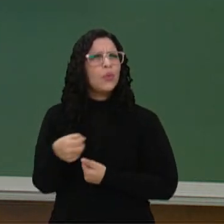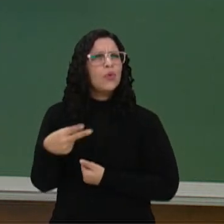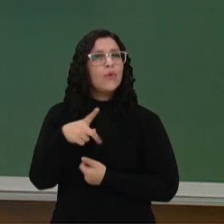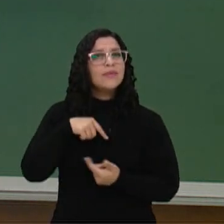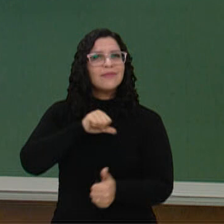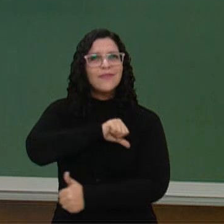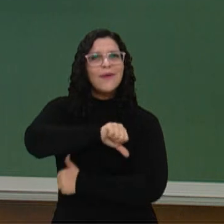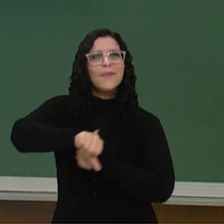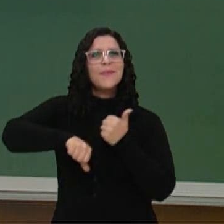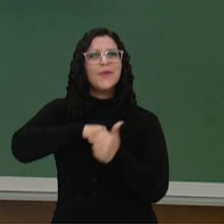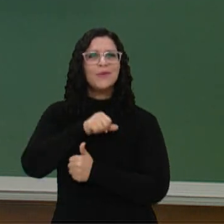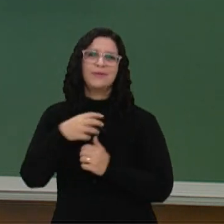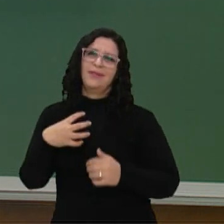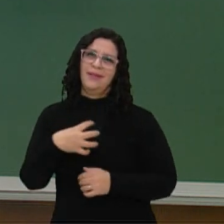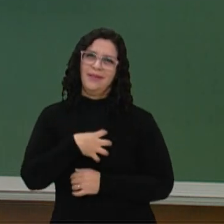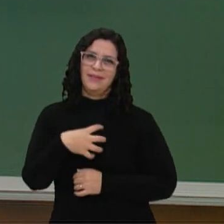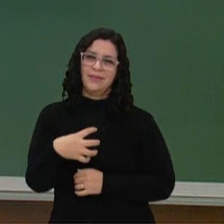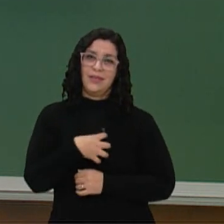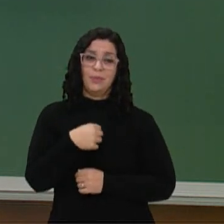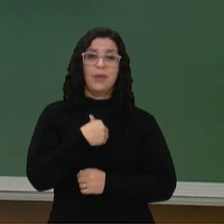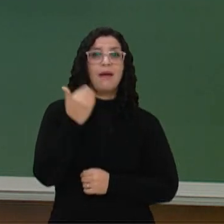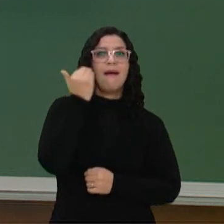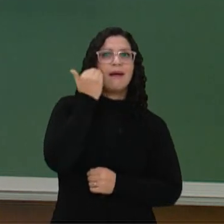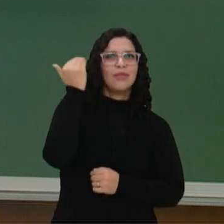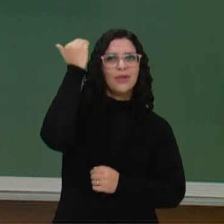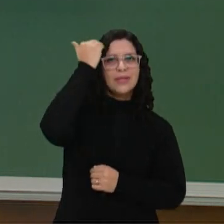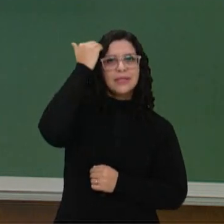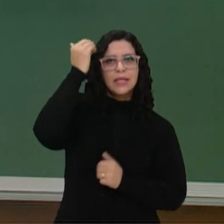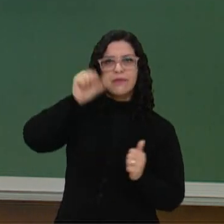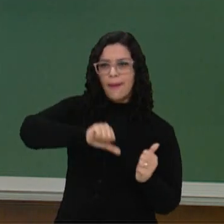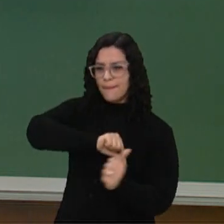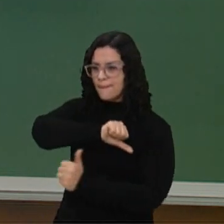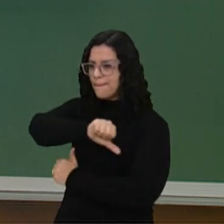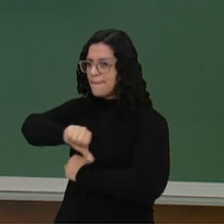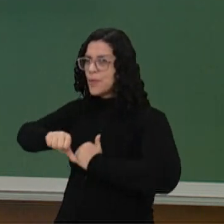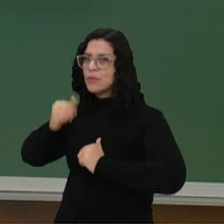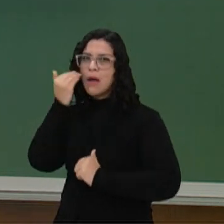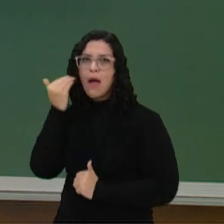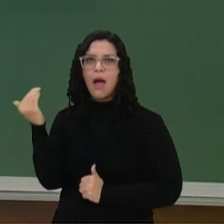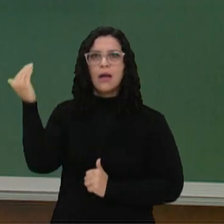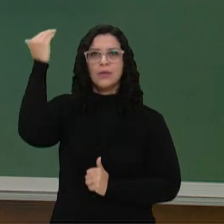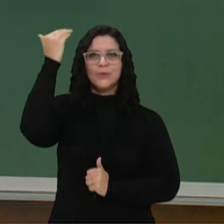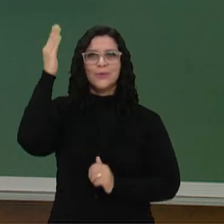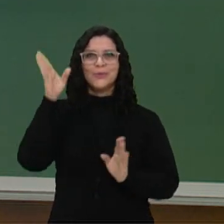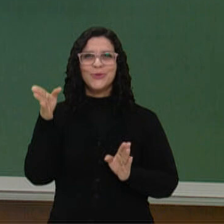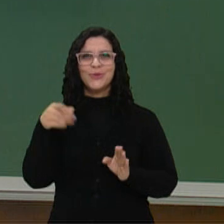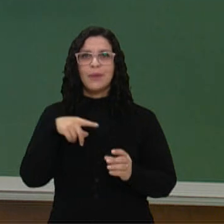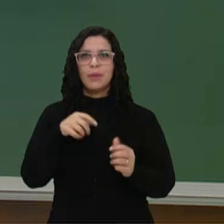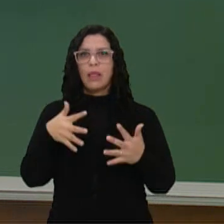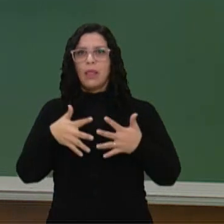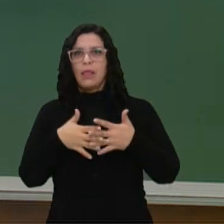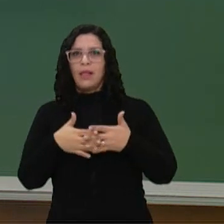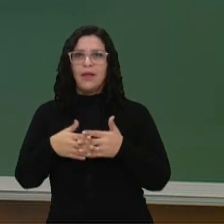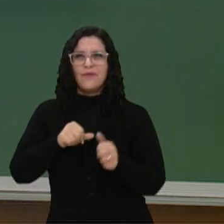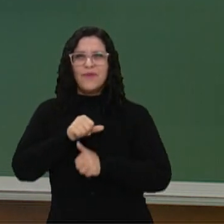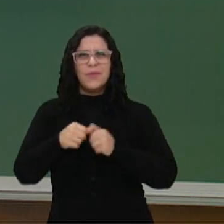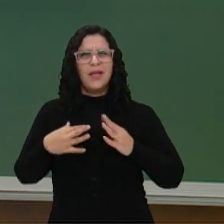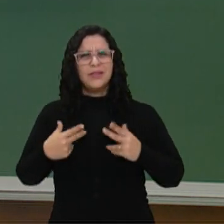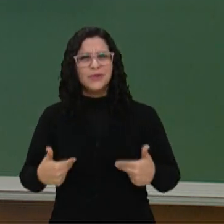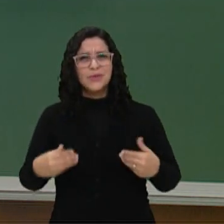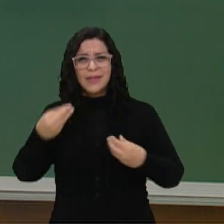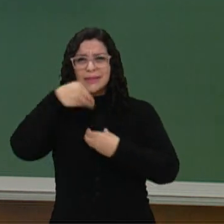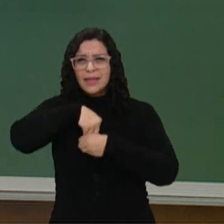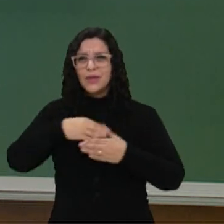a transição, né, da adolescência para a idade adulta, esse momento de conflitos, de pensamentos,